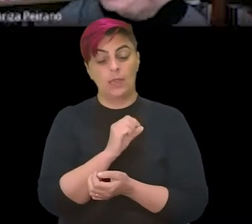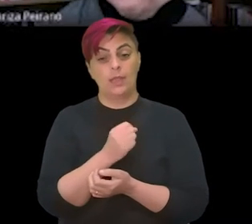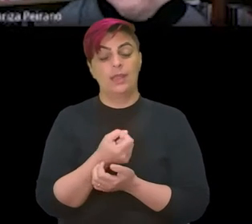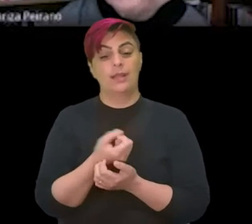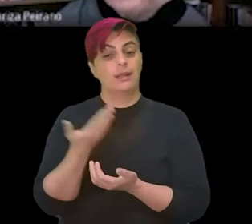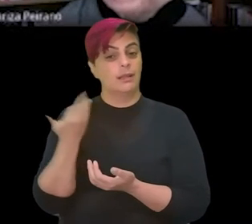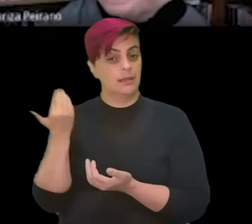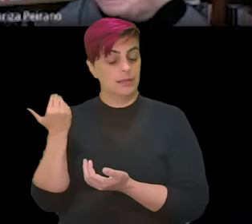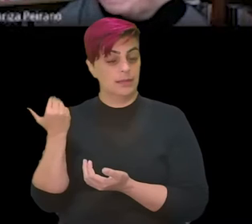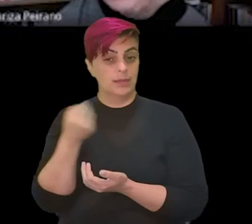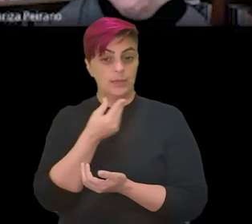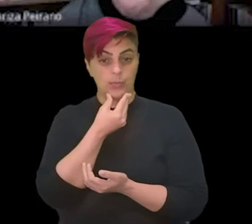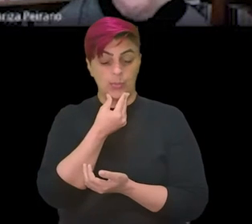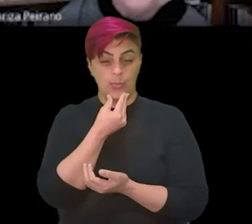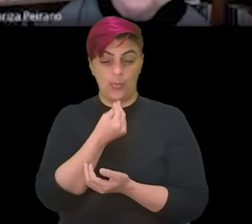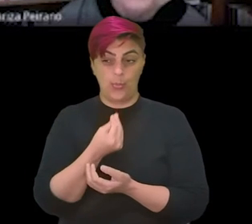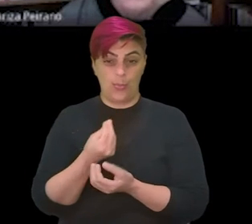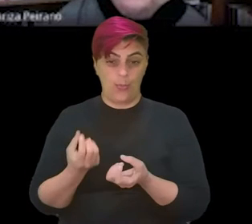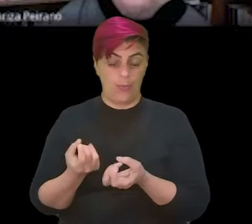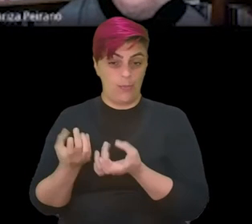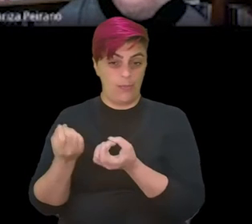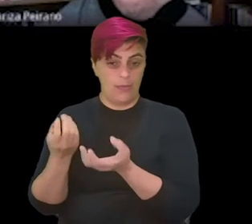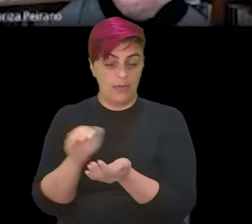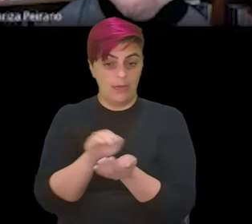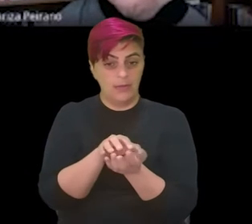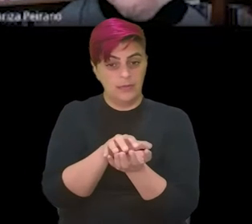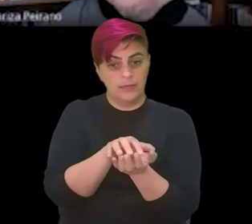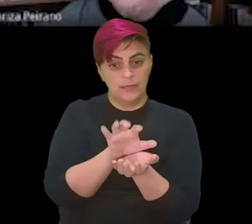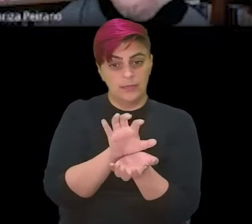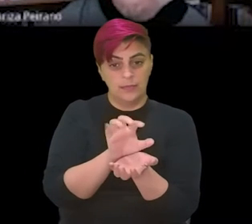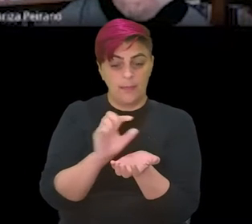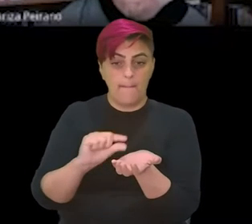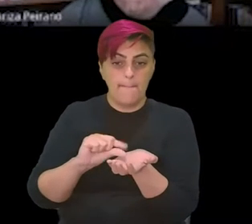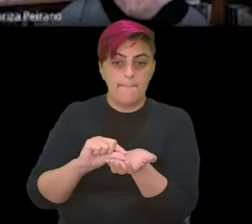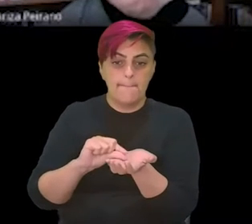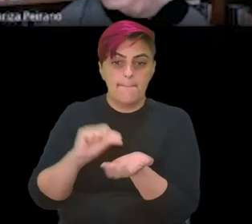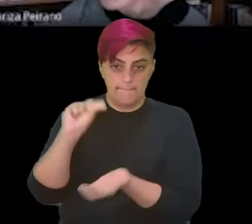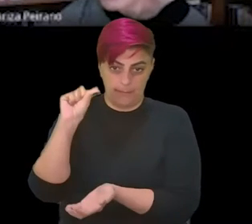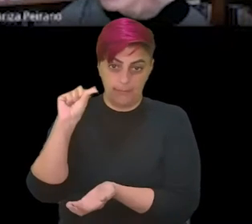um comerciante de pérolas e era a pessoa que tinha